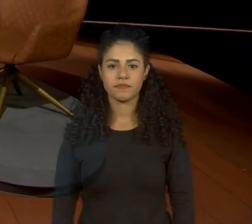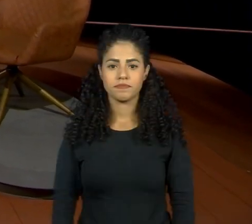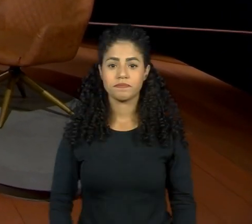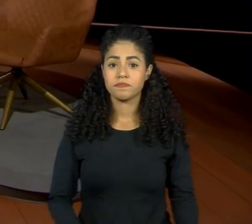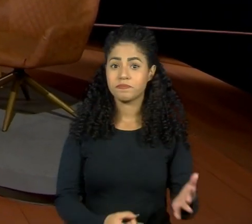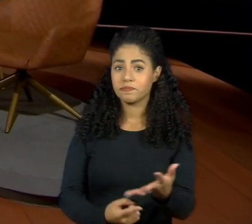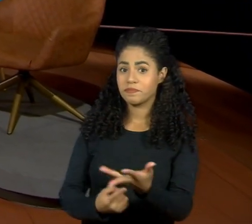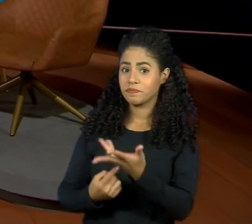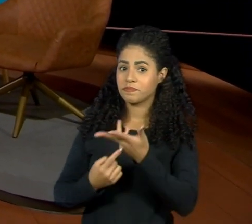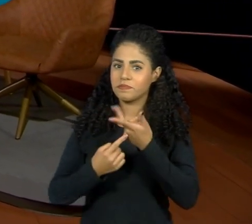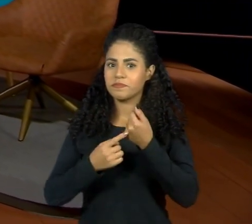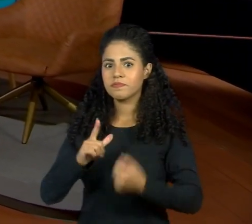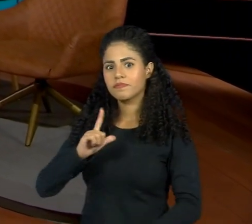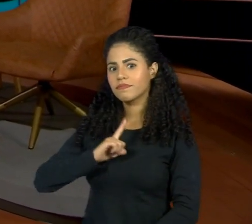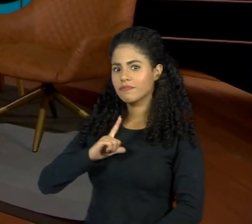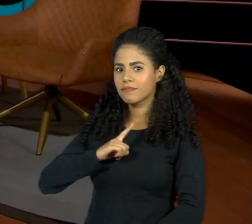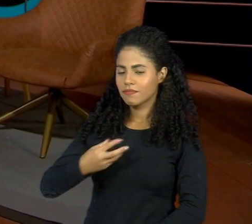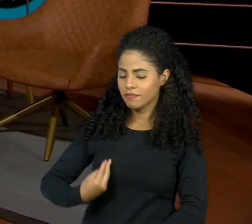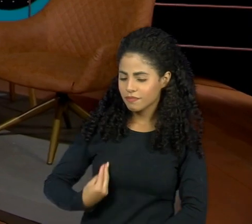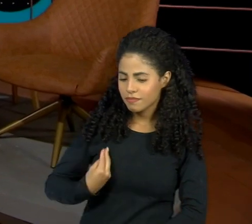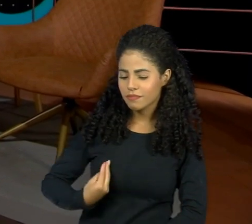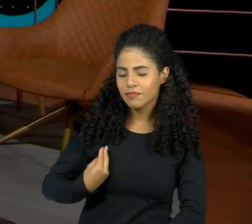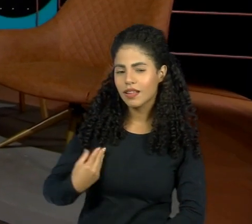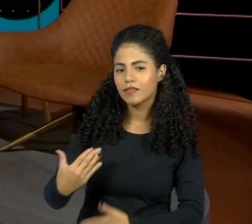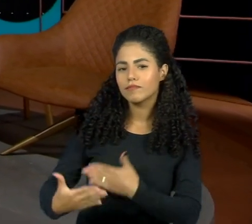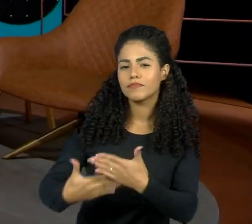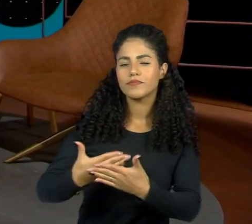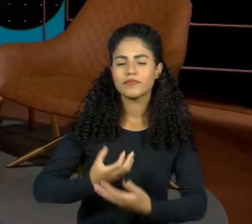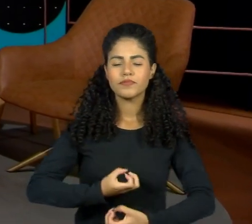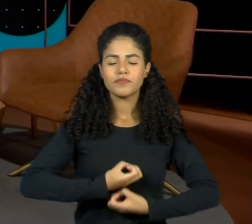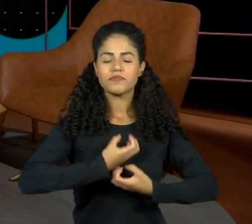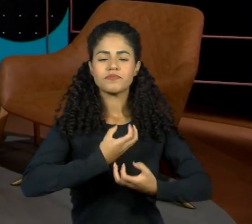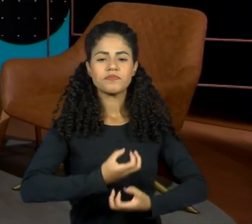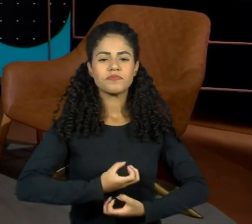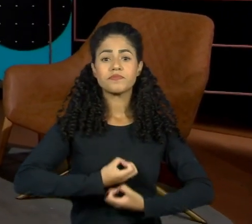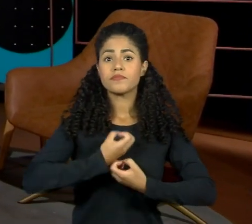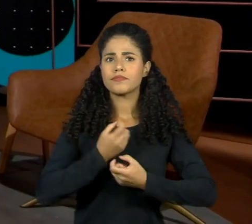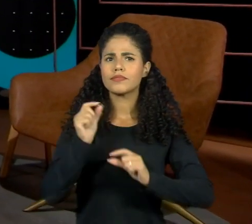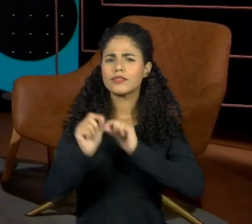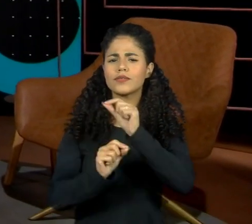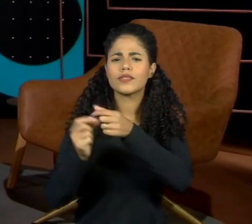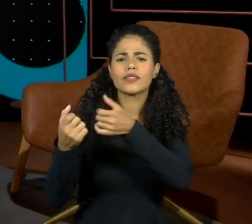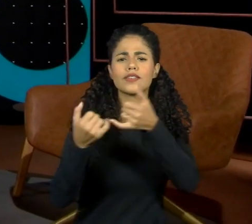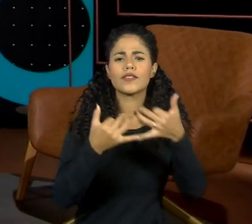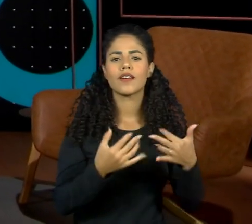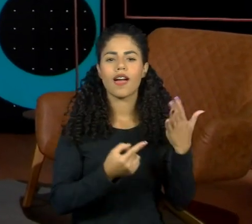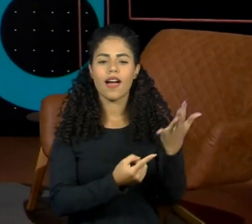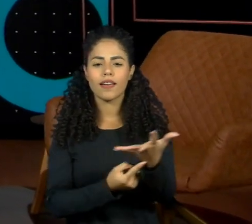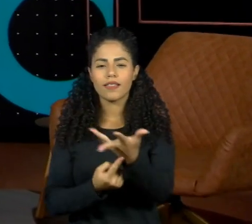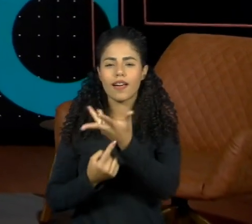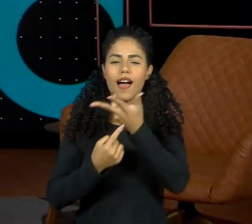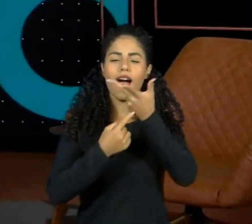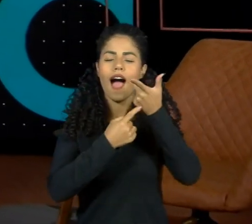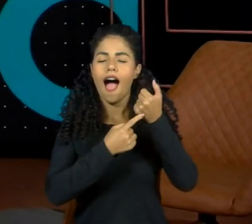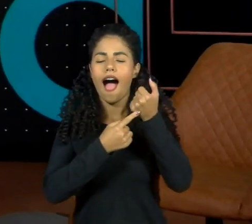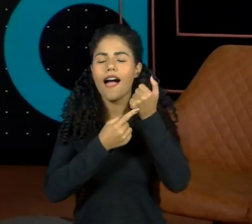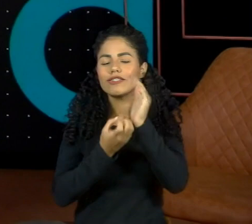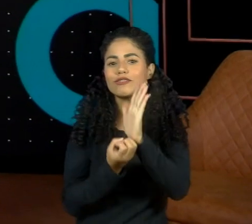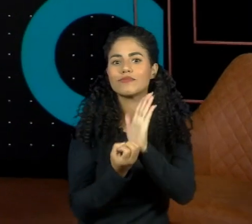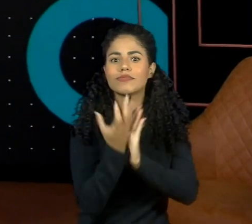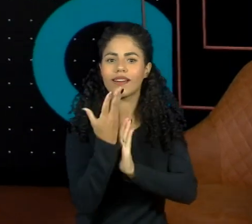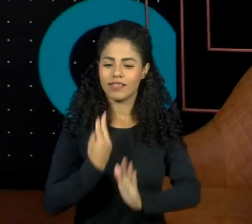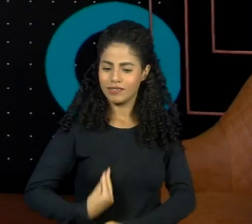arte existe porque a vida não basta. Palavras do poeta Ferreira Goulart. Que dizia também que a arte é uma invenção da vida,